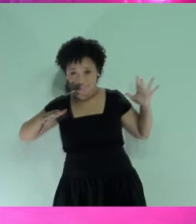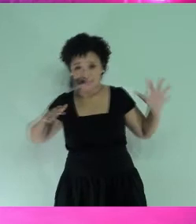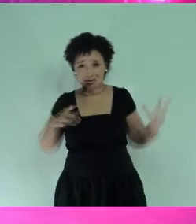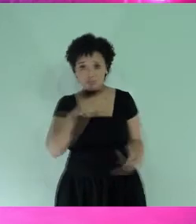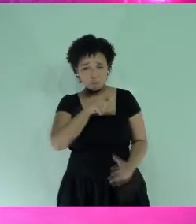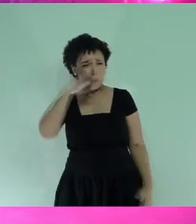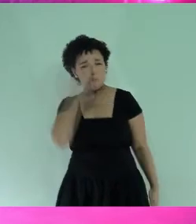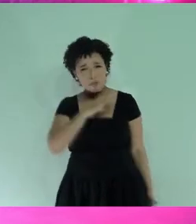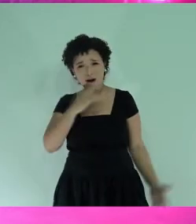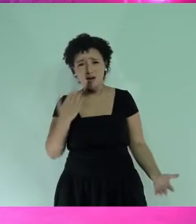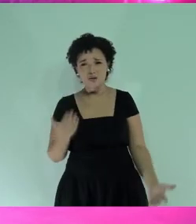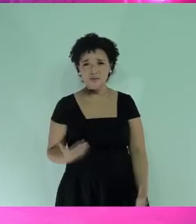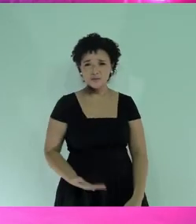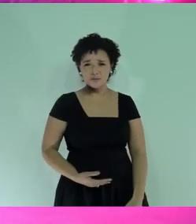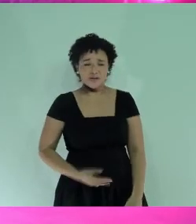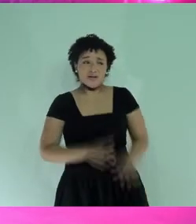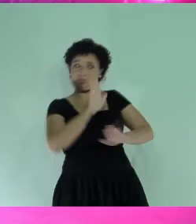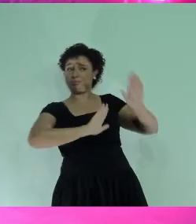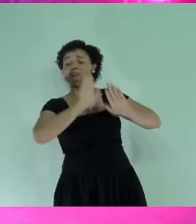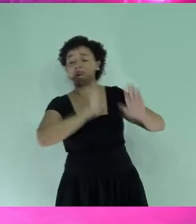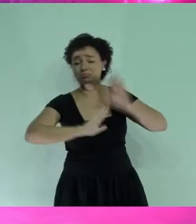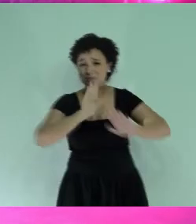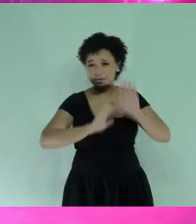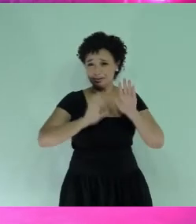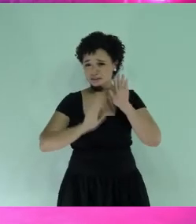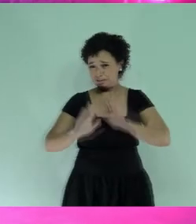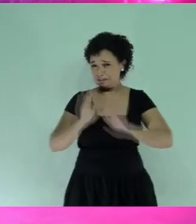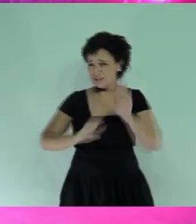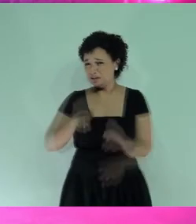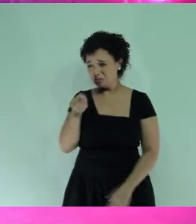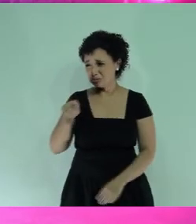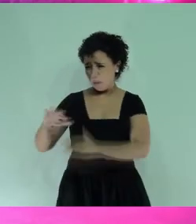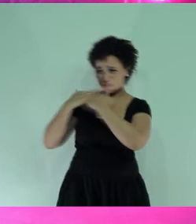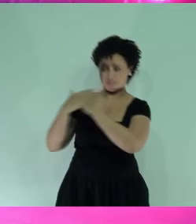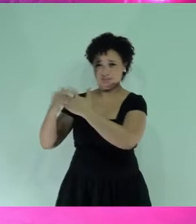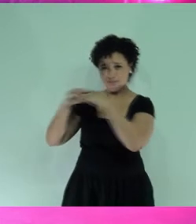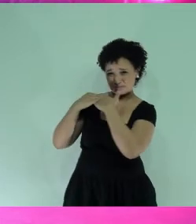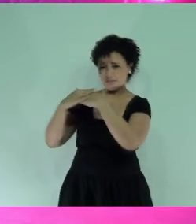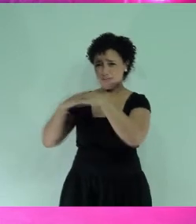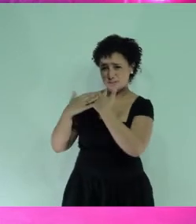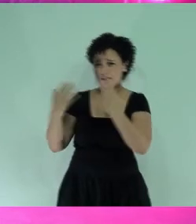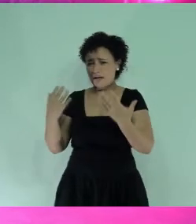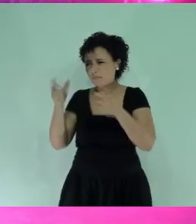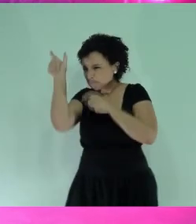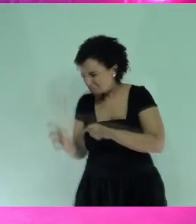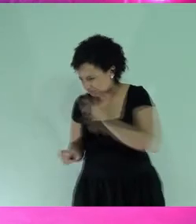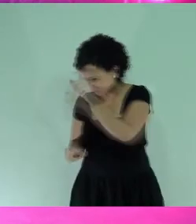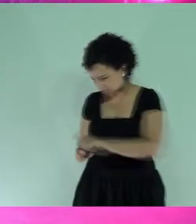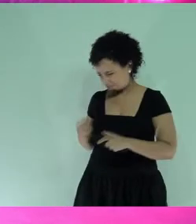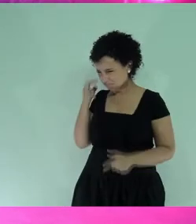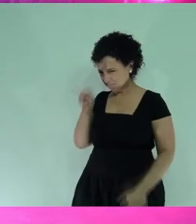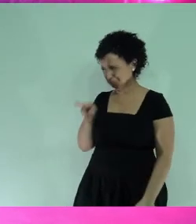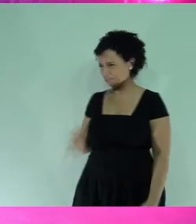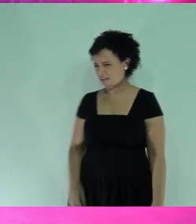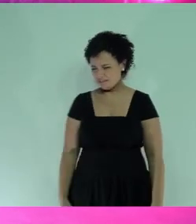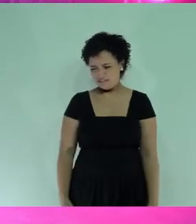Amado, menino malvado, muito cuidado. Má influência, péssima aparência,